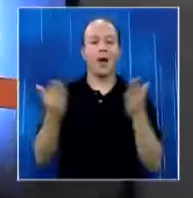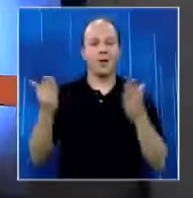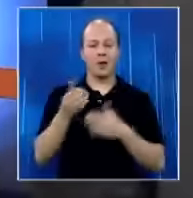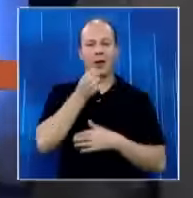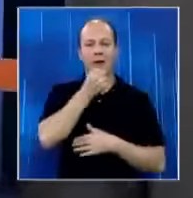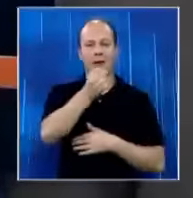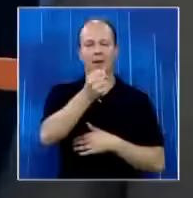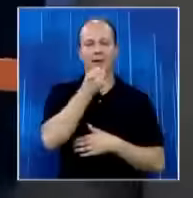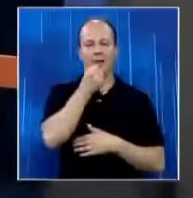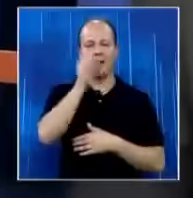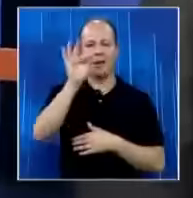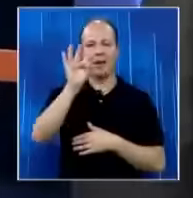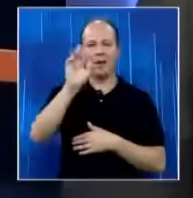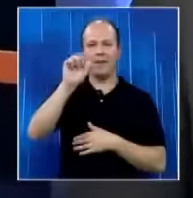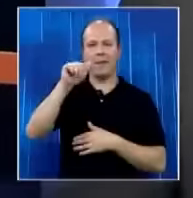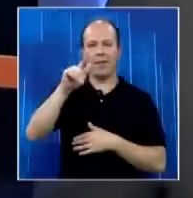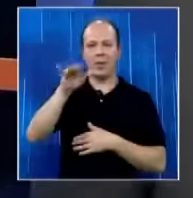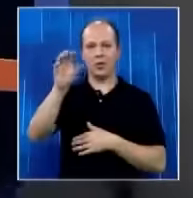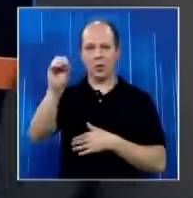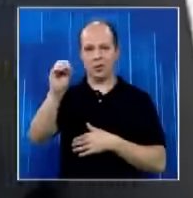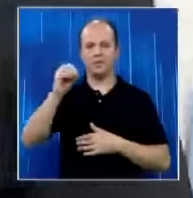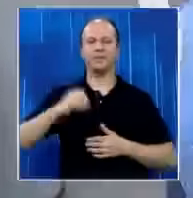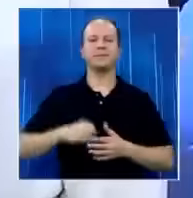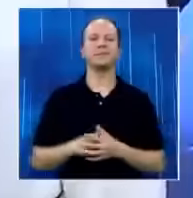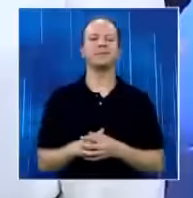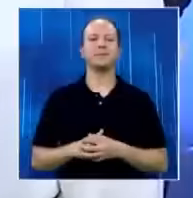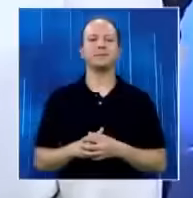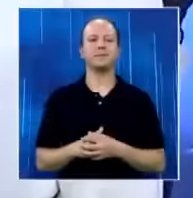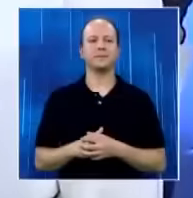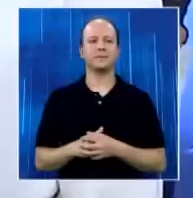com a repórter Fernanda Azevedo.